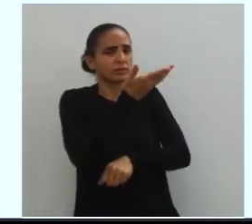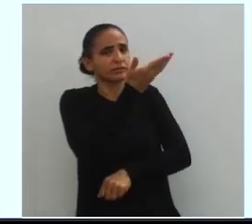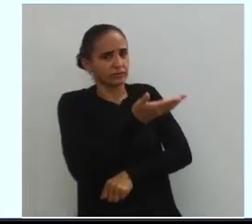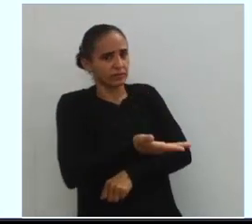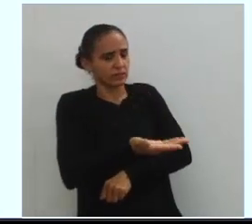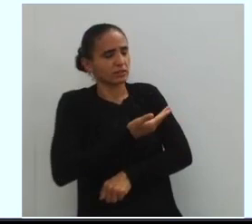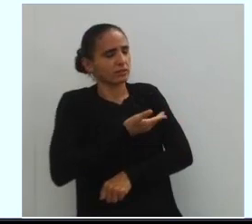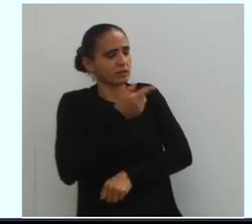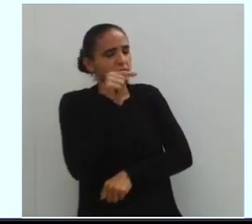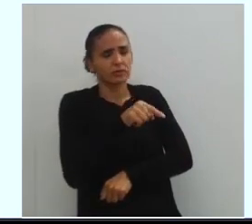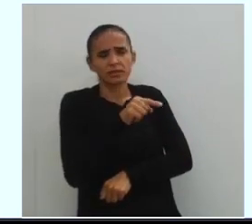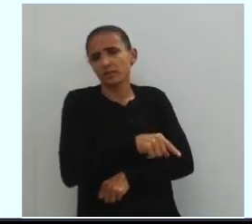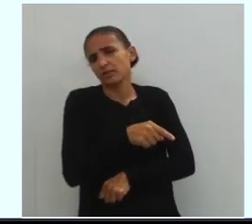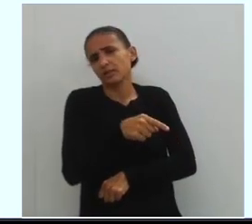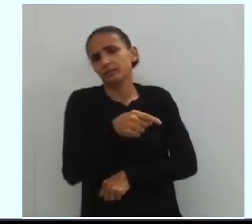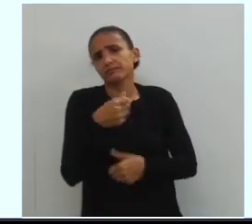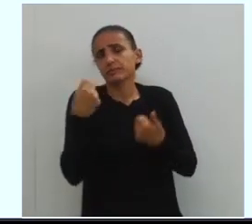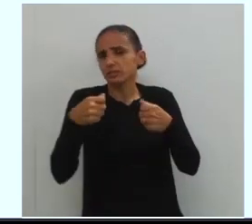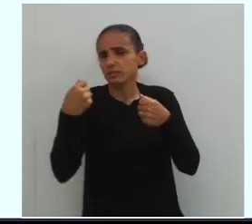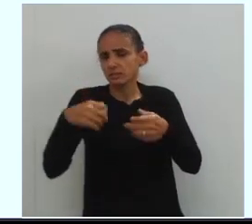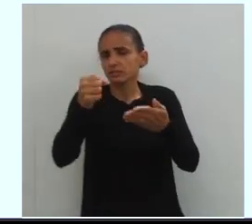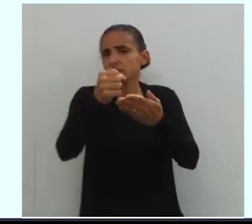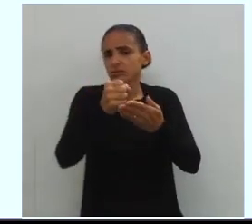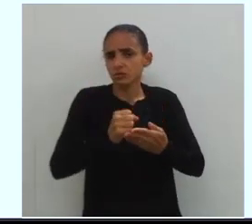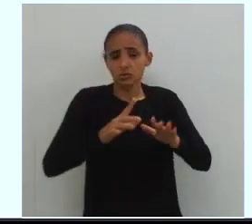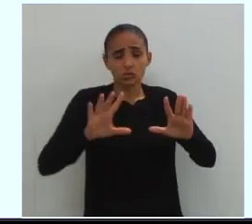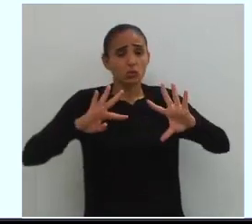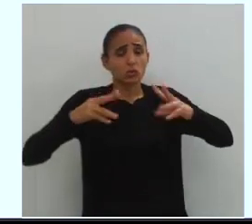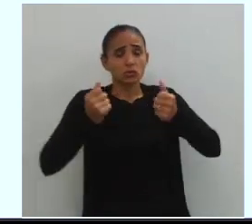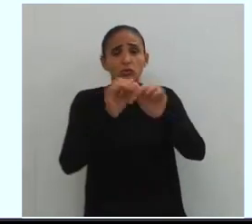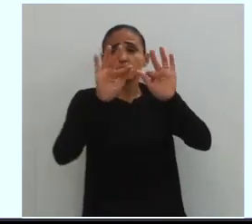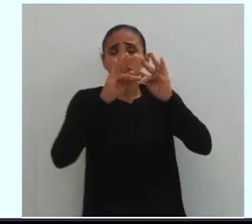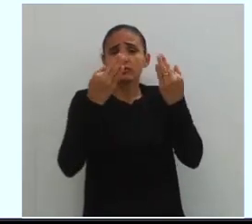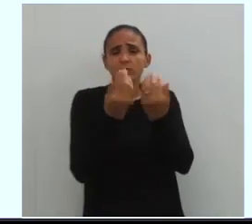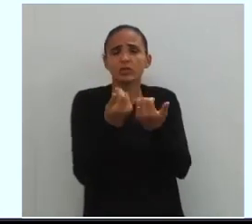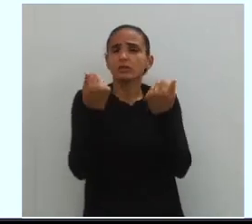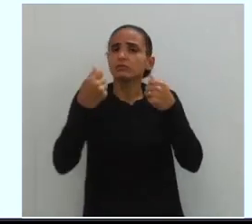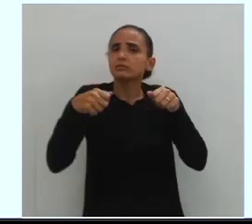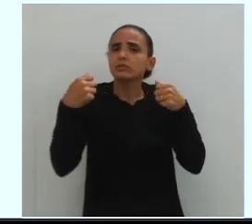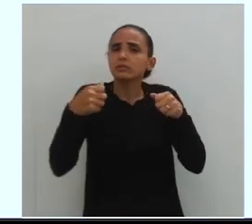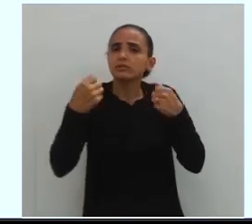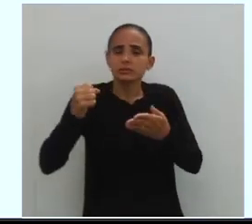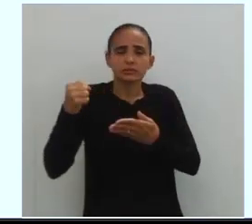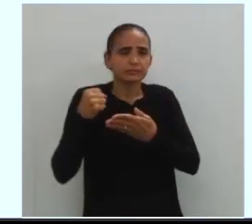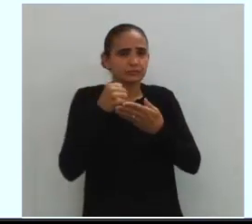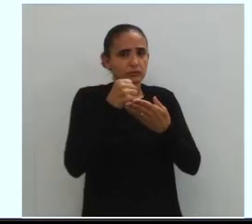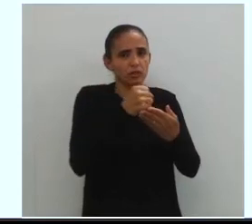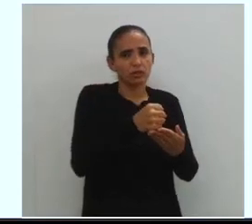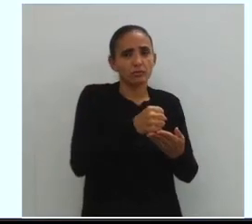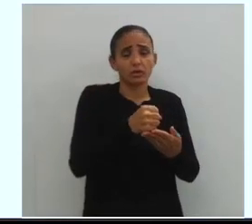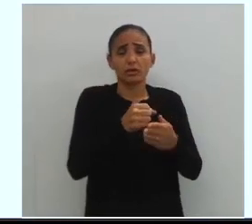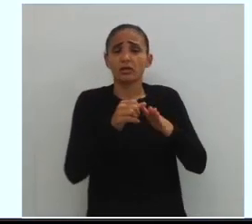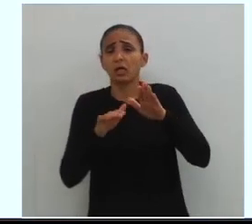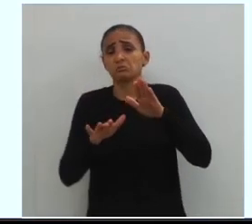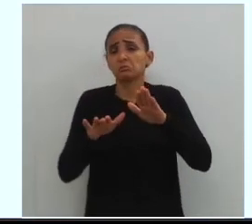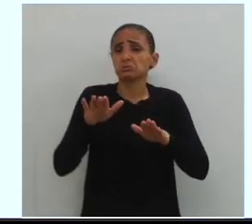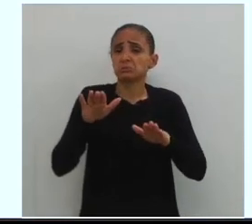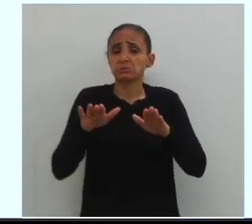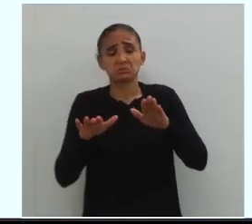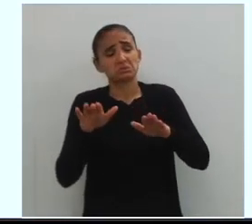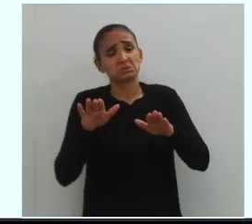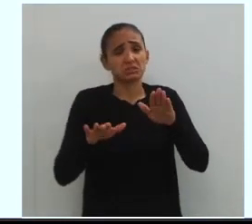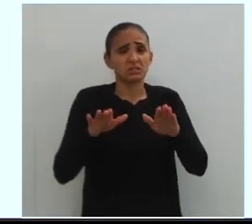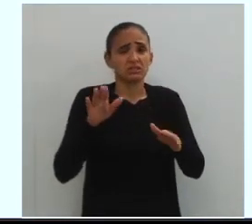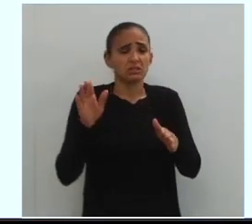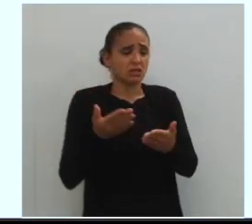todos aqueles que estão ao seu redor. As famílias, elas podem, assim, de certa forma, né, oscilar